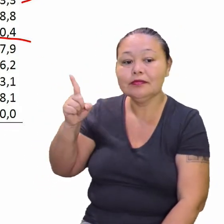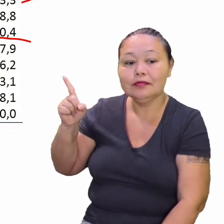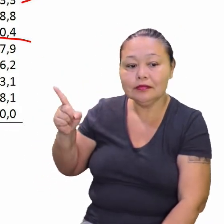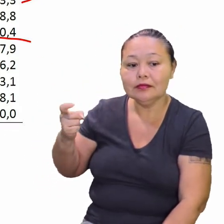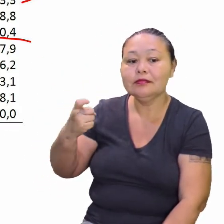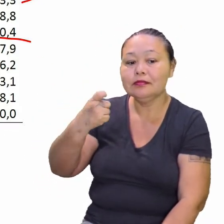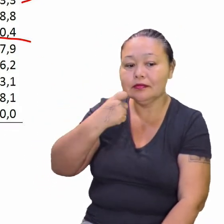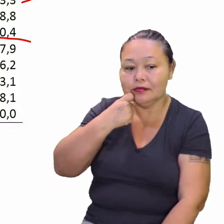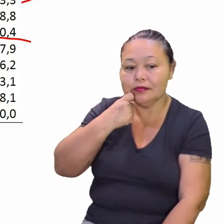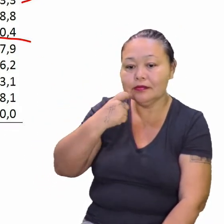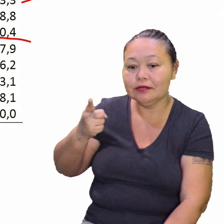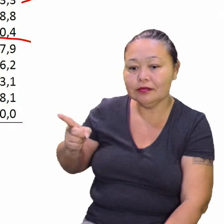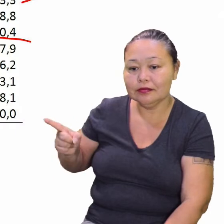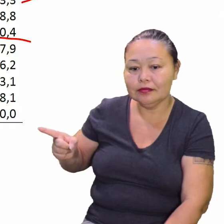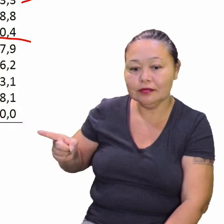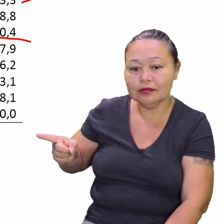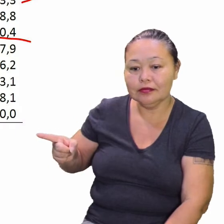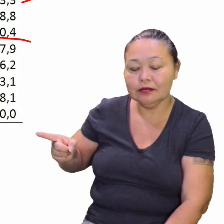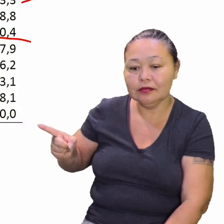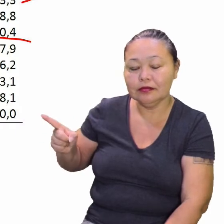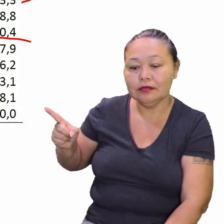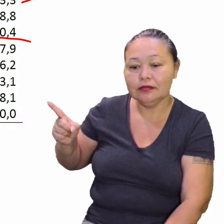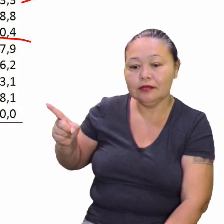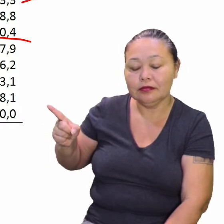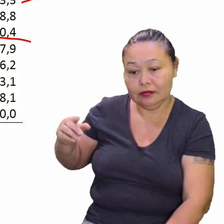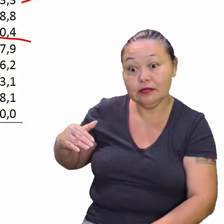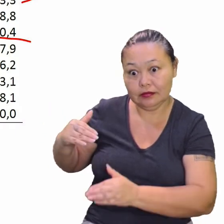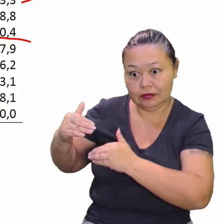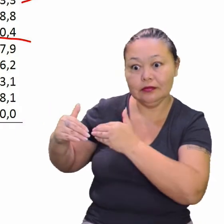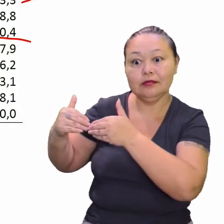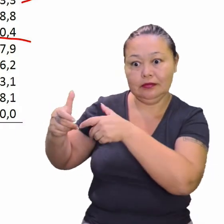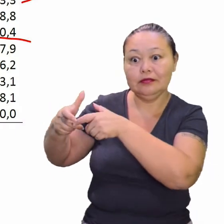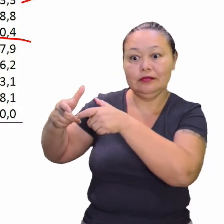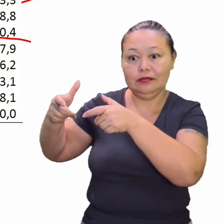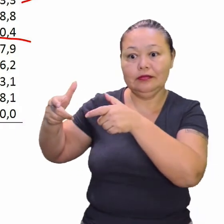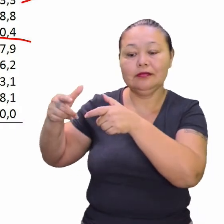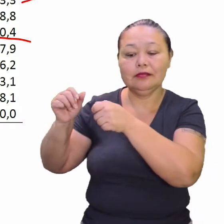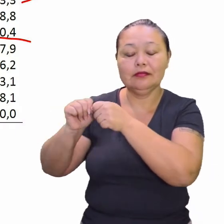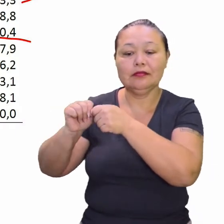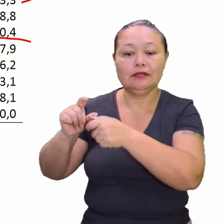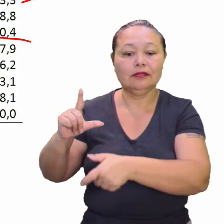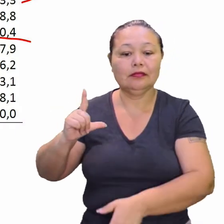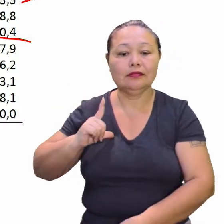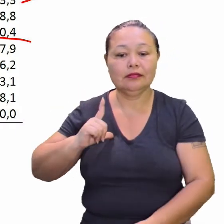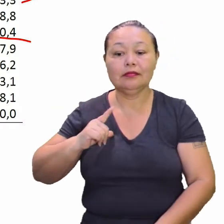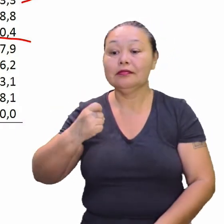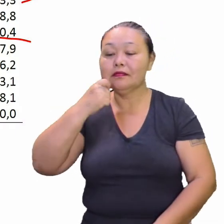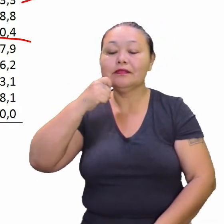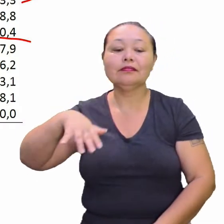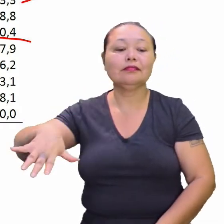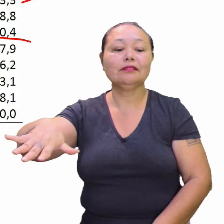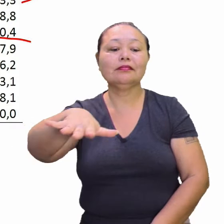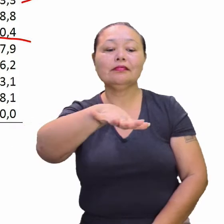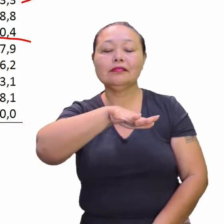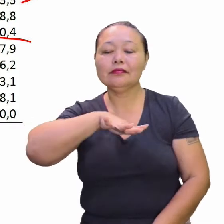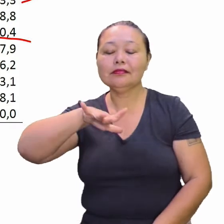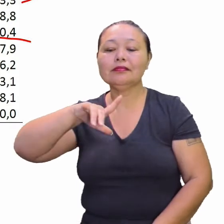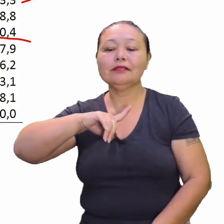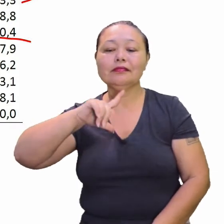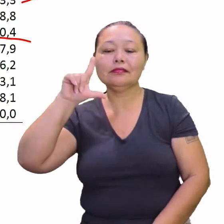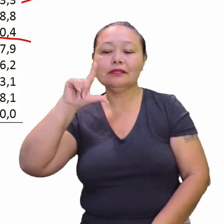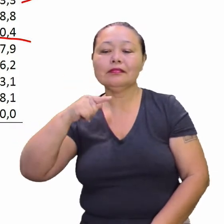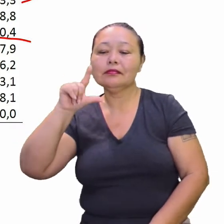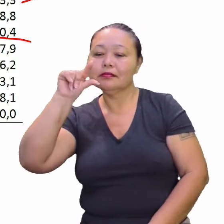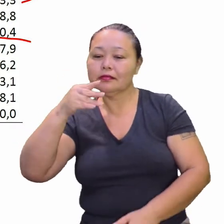é uma como é que vamos falar? Uma tendência, né? Aqui a gente tem a piscicultura, né? Por isso que a gente tem aí uma